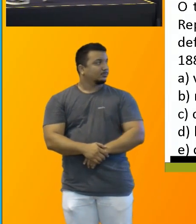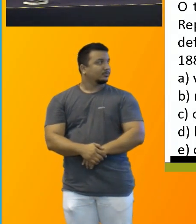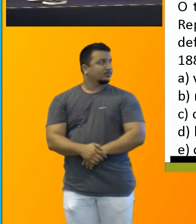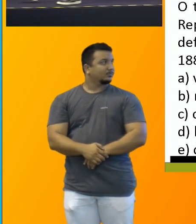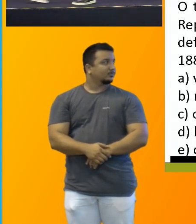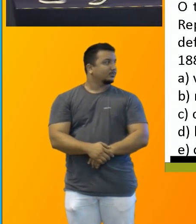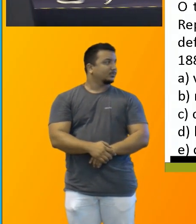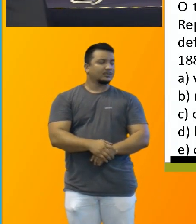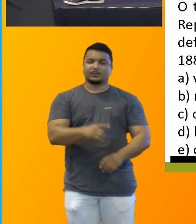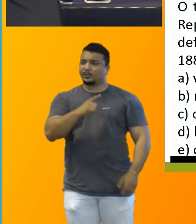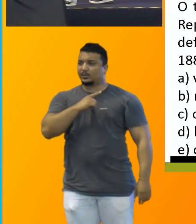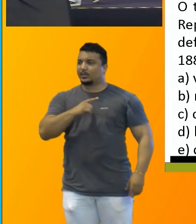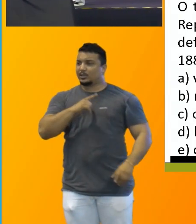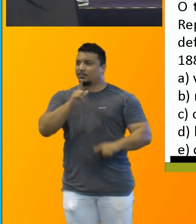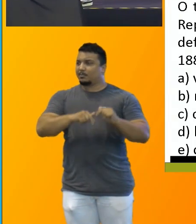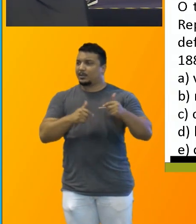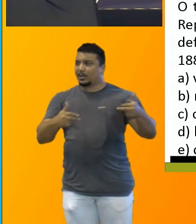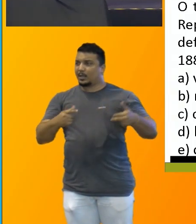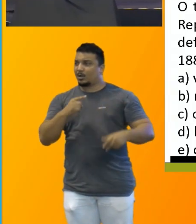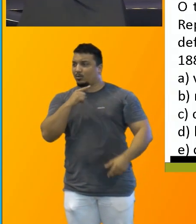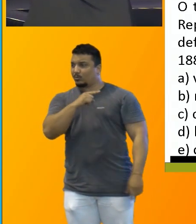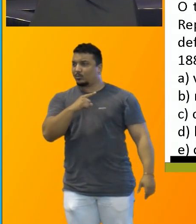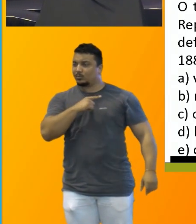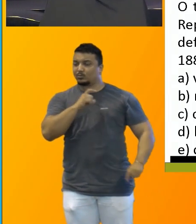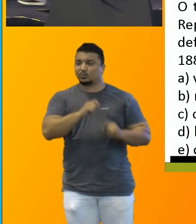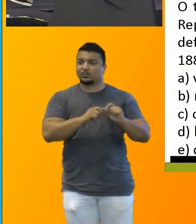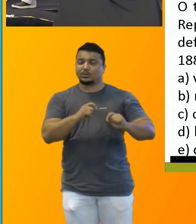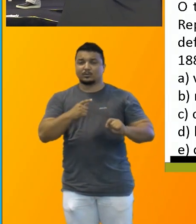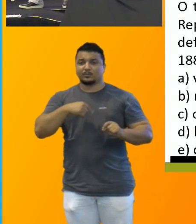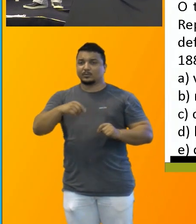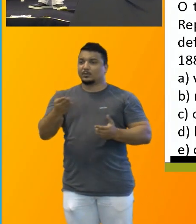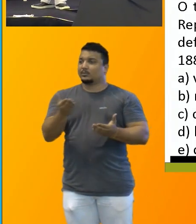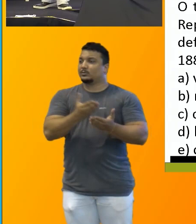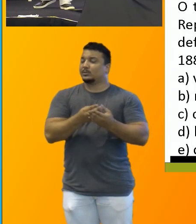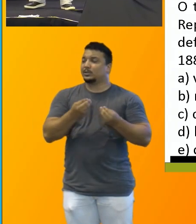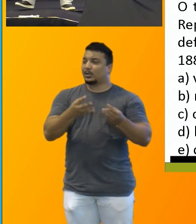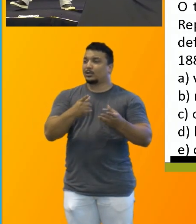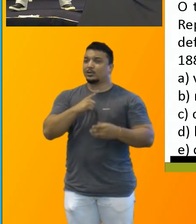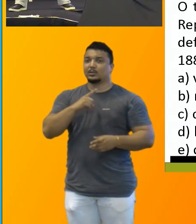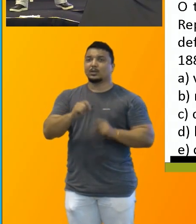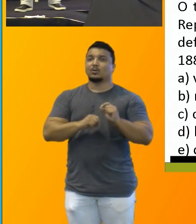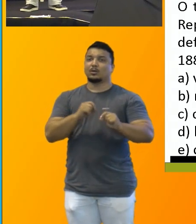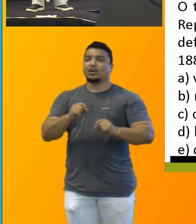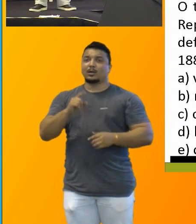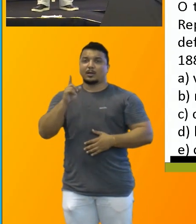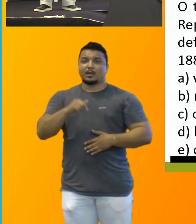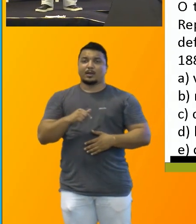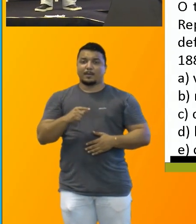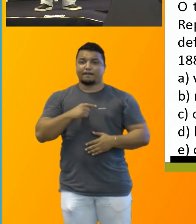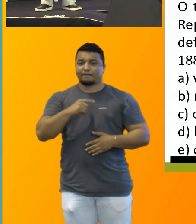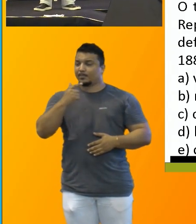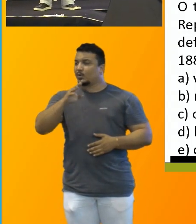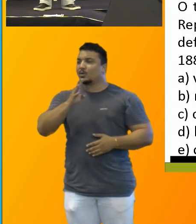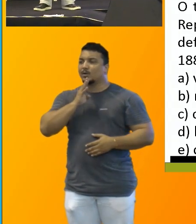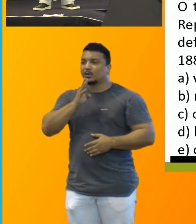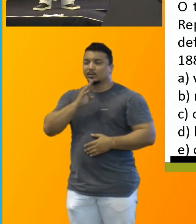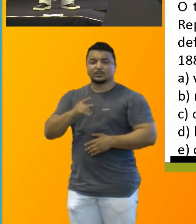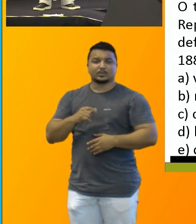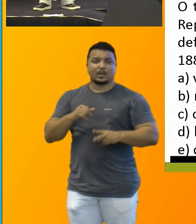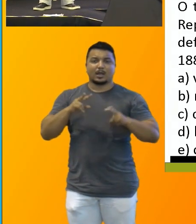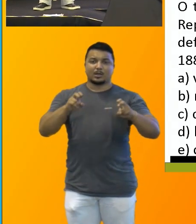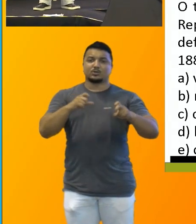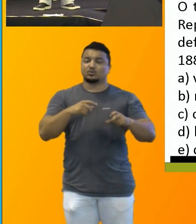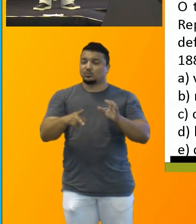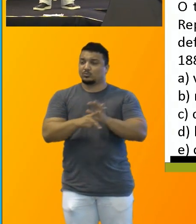Será que você tem aí no seu material, no material que você recebeu aí, você tem uma noção das questões,